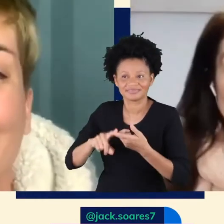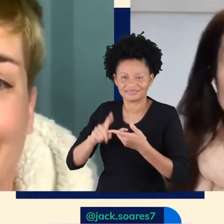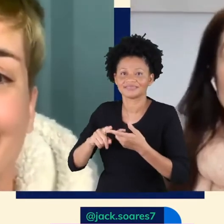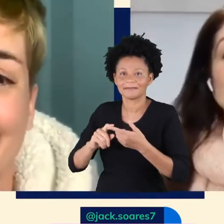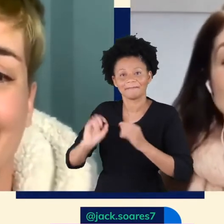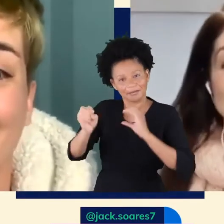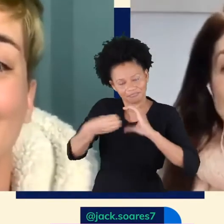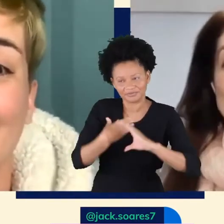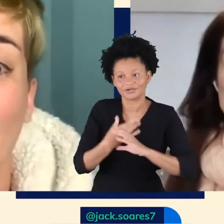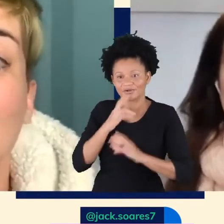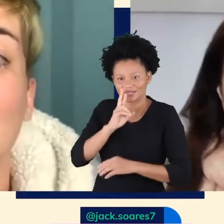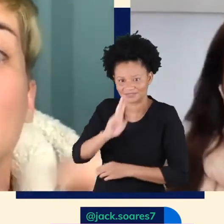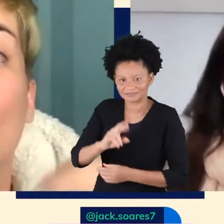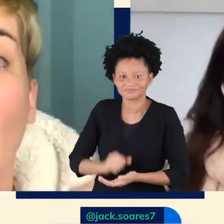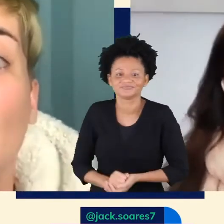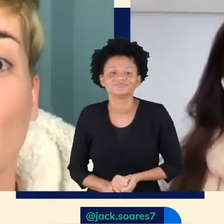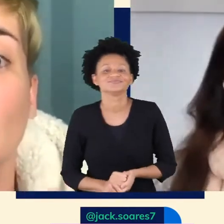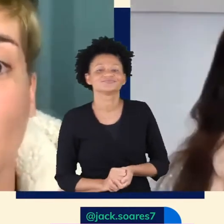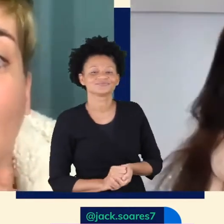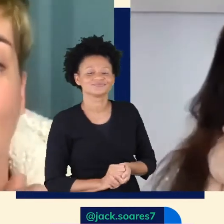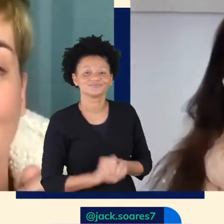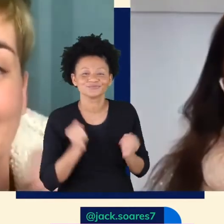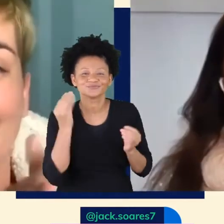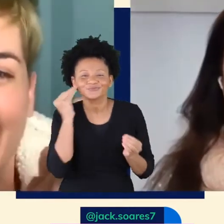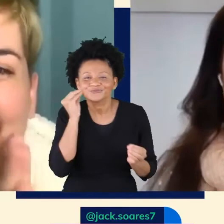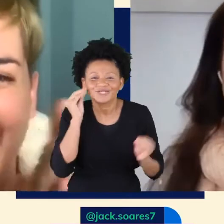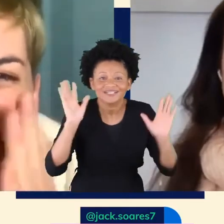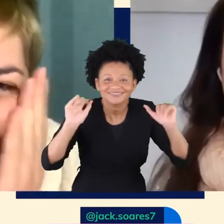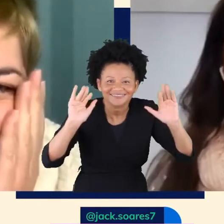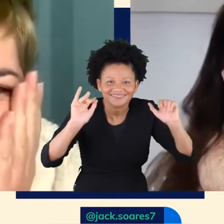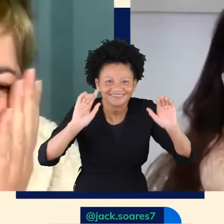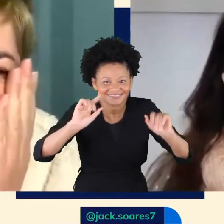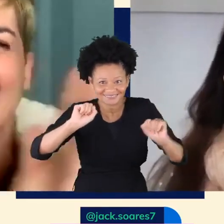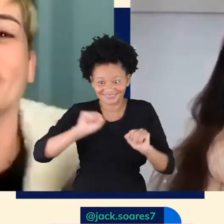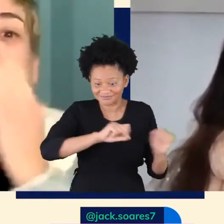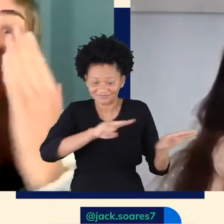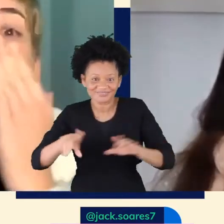ir também. Isso, vão no meu, eu também vou respondendo perguntas.